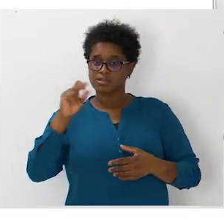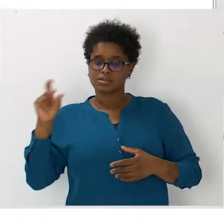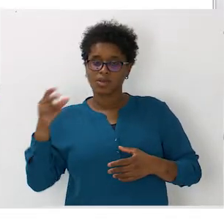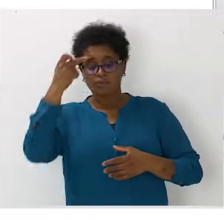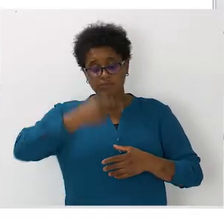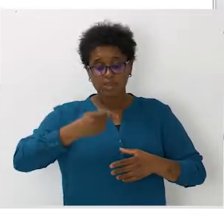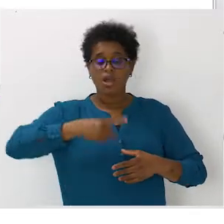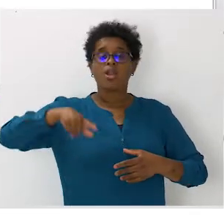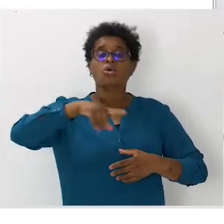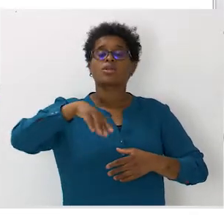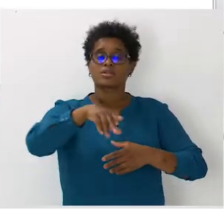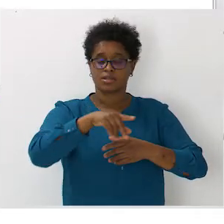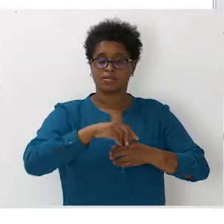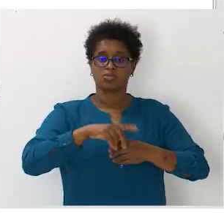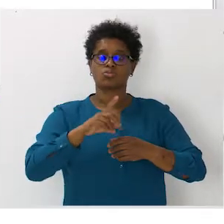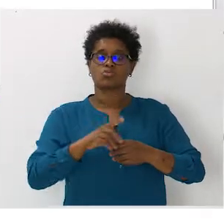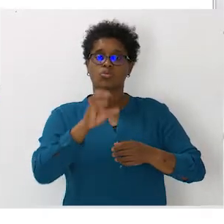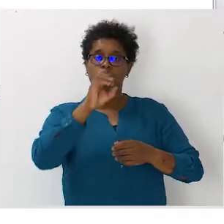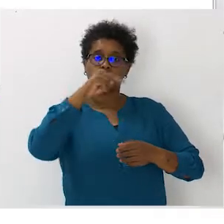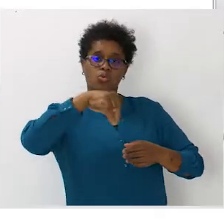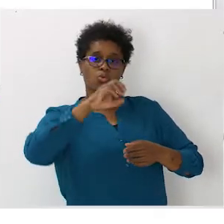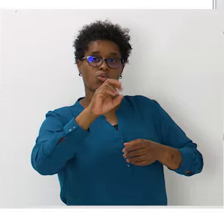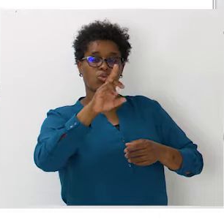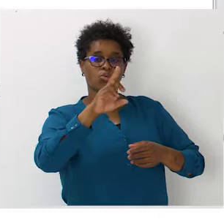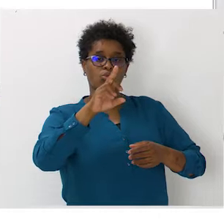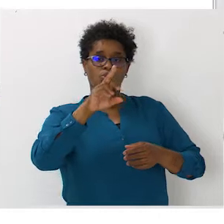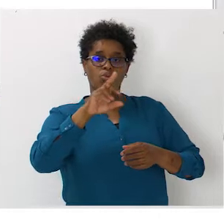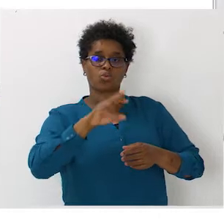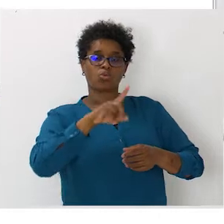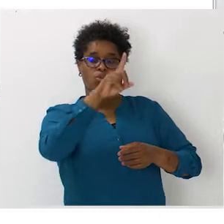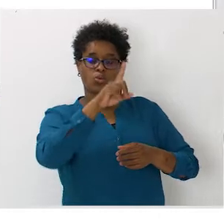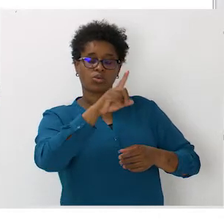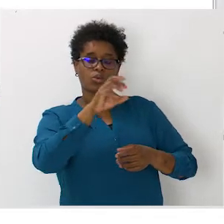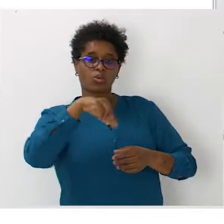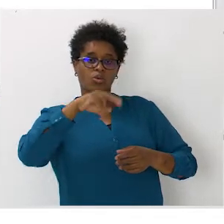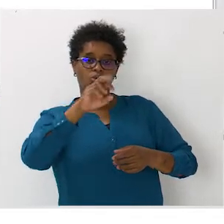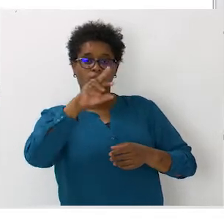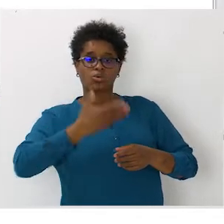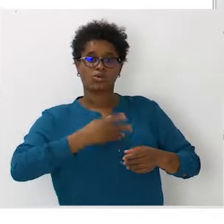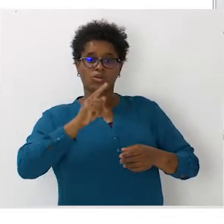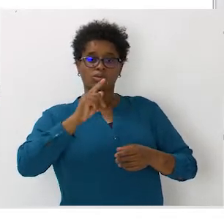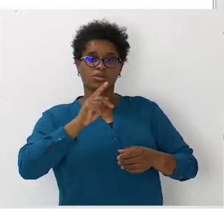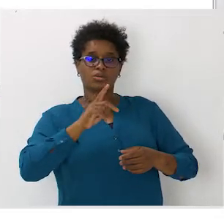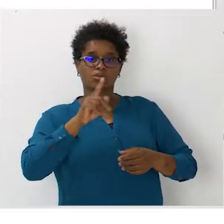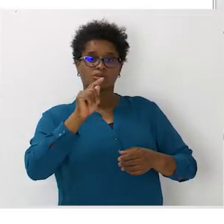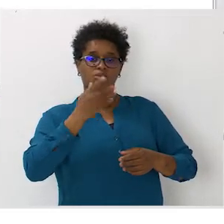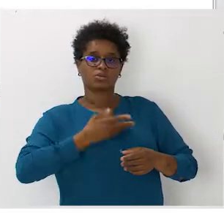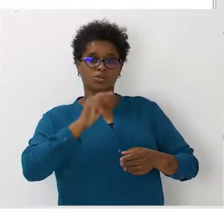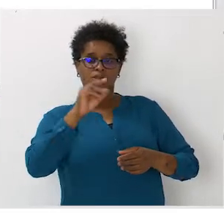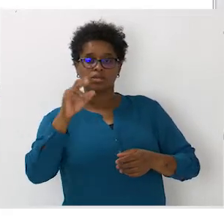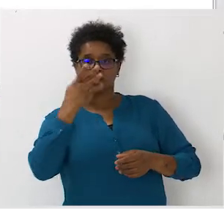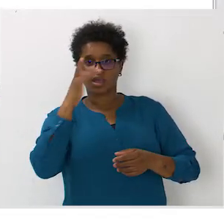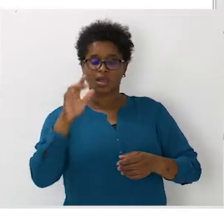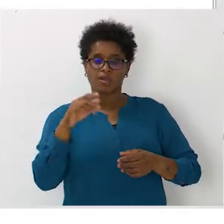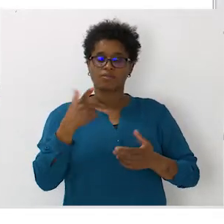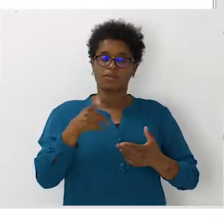fica localizado no nordeste de África, ocupa um estreito vale fértil